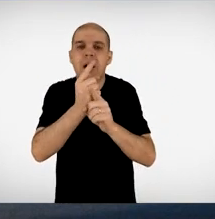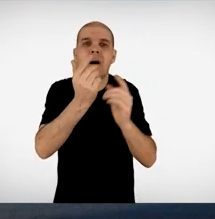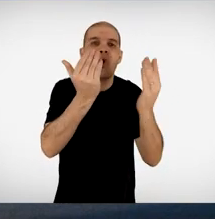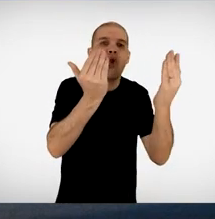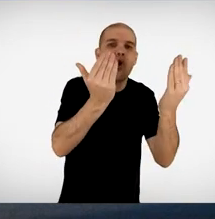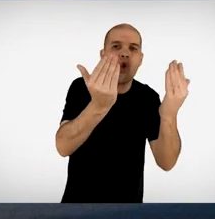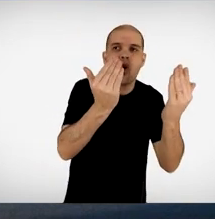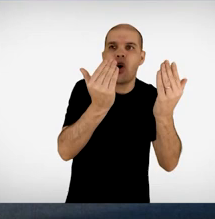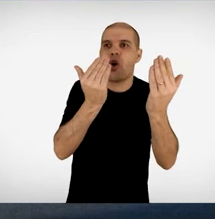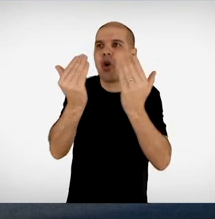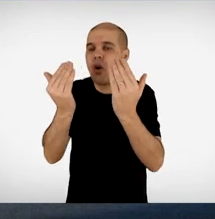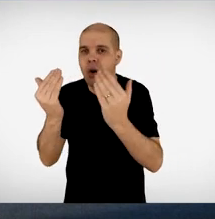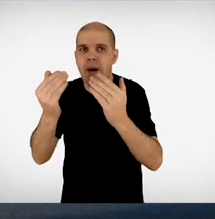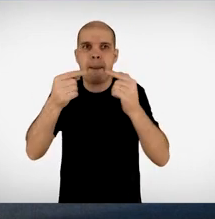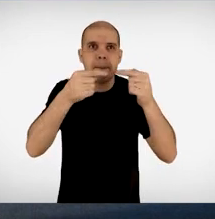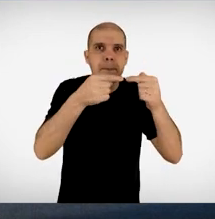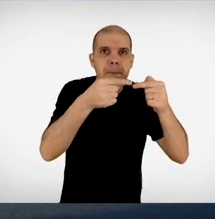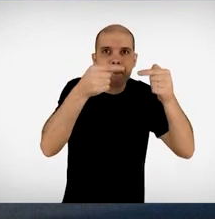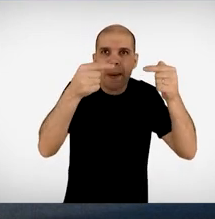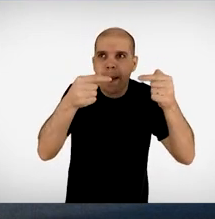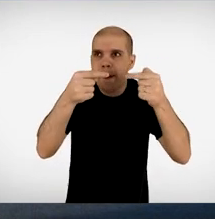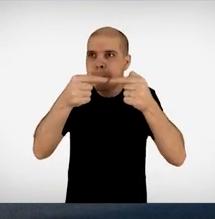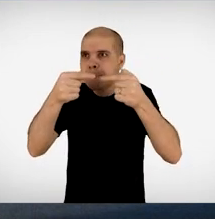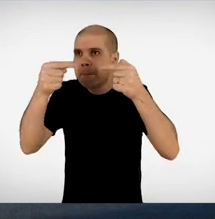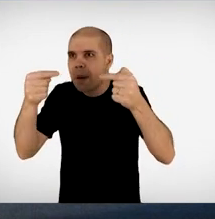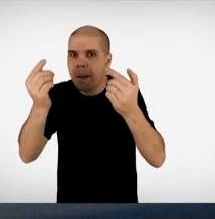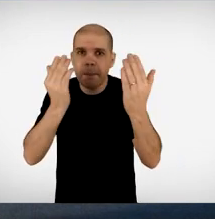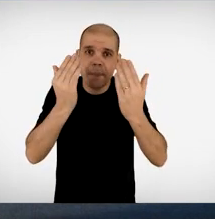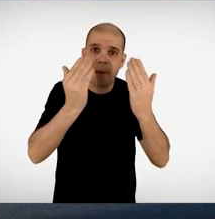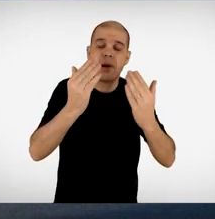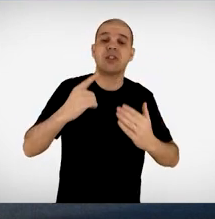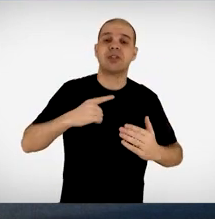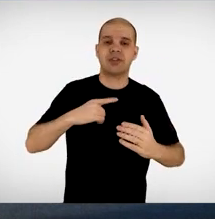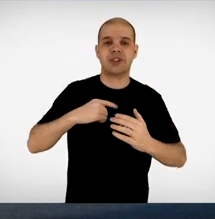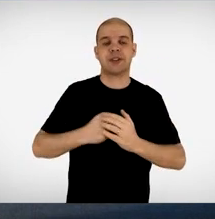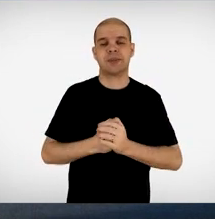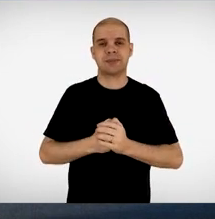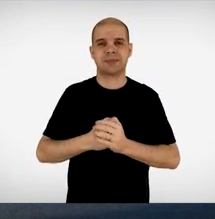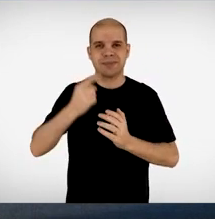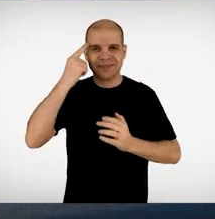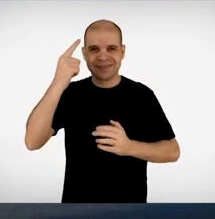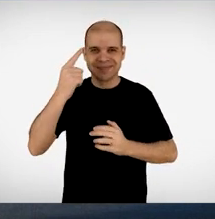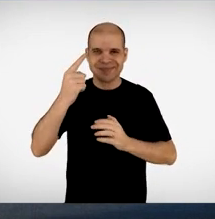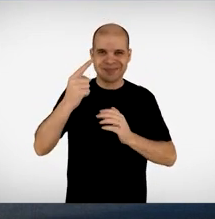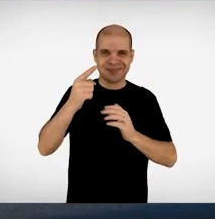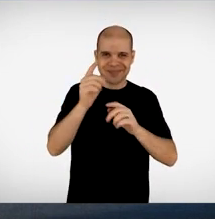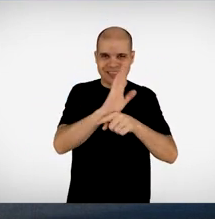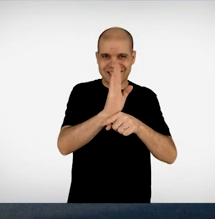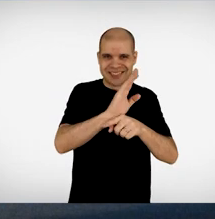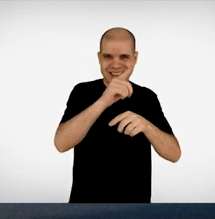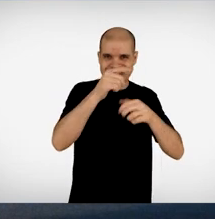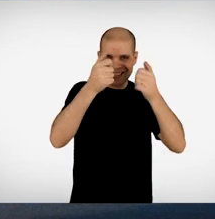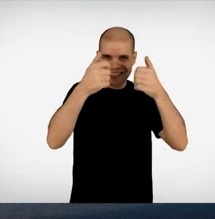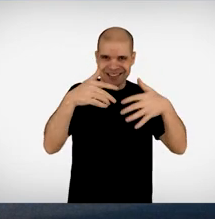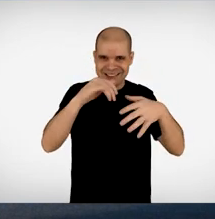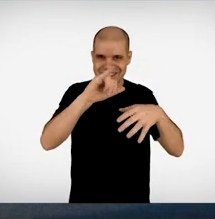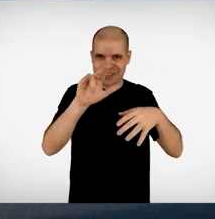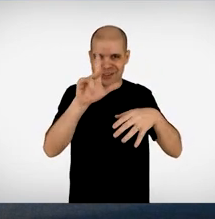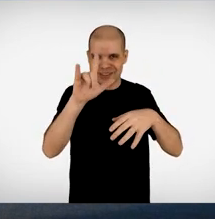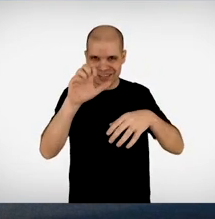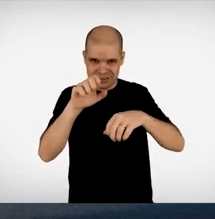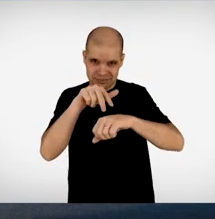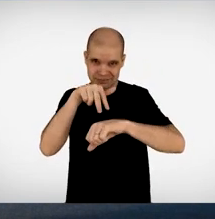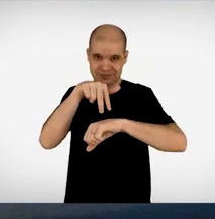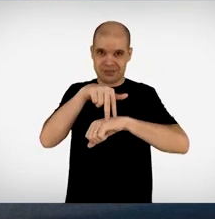Vocês se lembram que ela estava no lançamento do livro, ela estava de lado, ninguém estava dando muita bola para